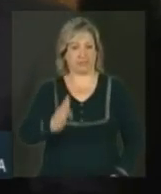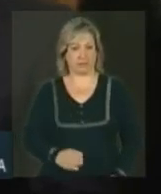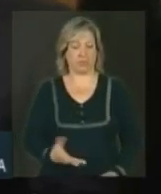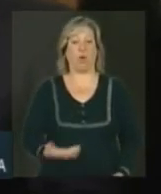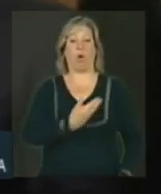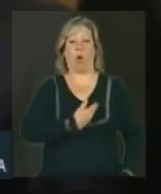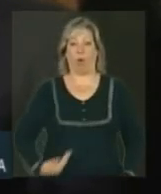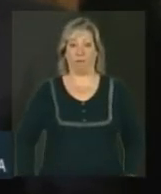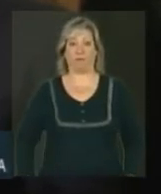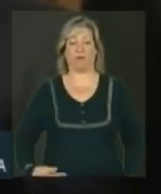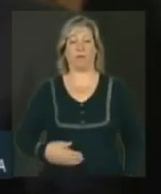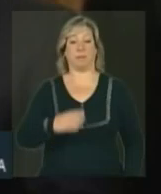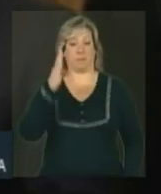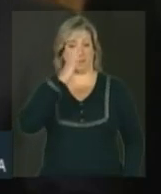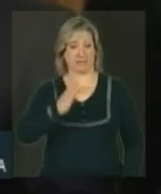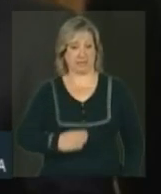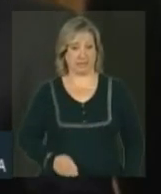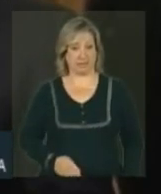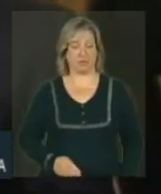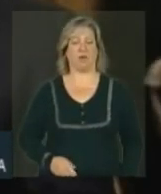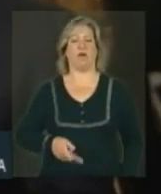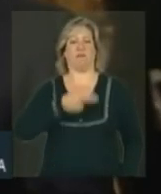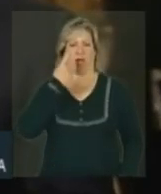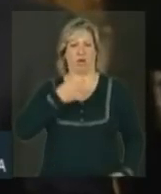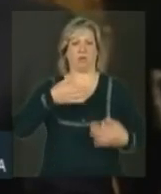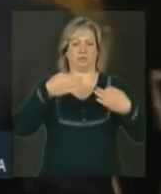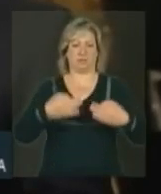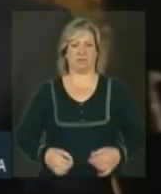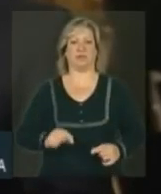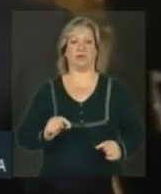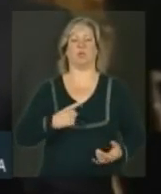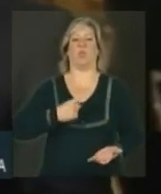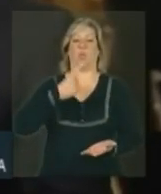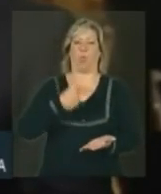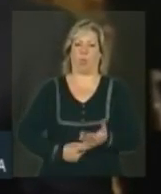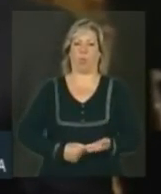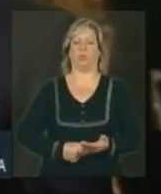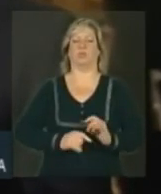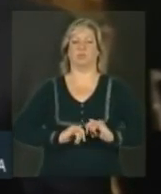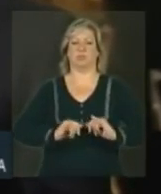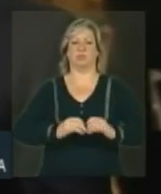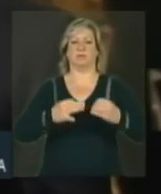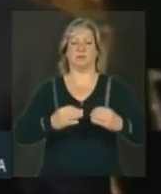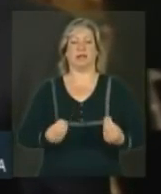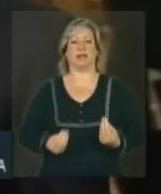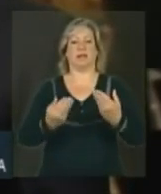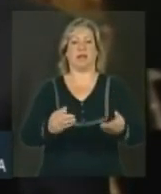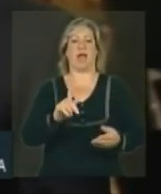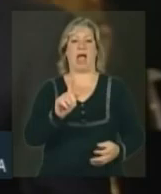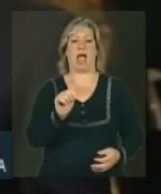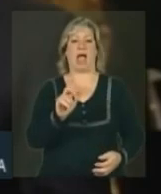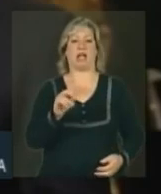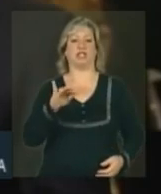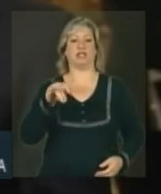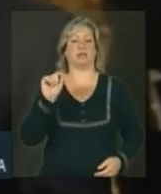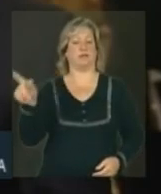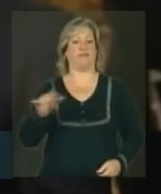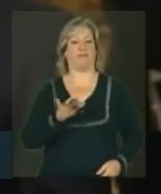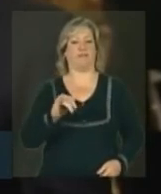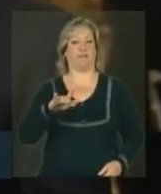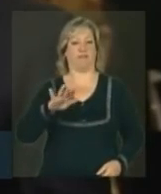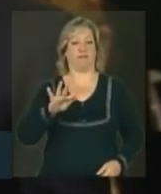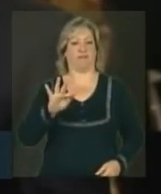brasileiro reafirmou seus compromissos através de garantias ofertadas à FIFA e